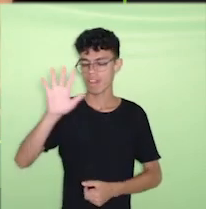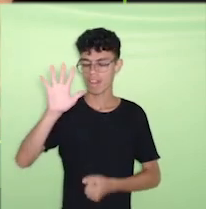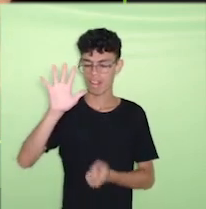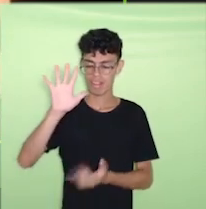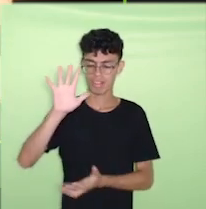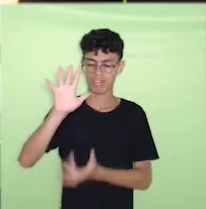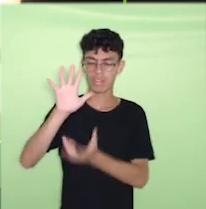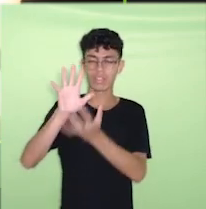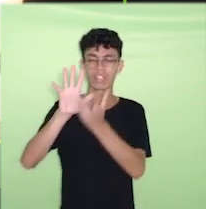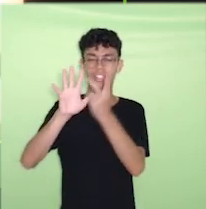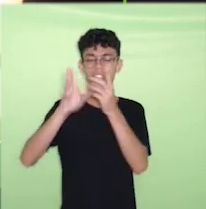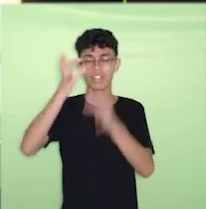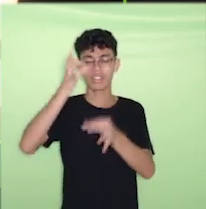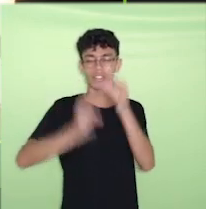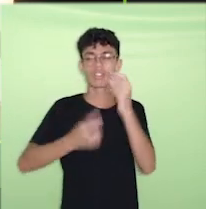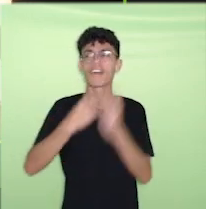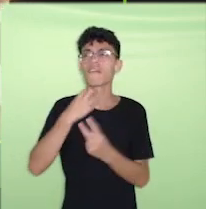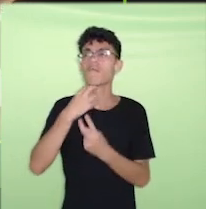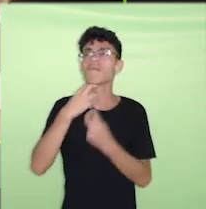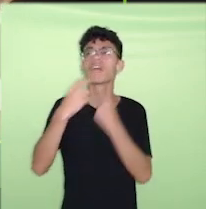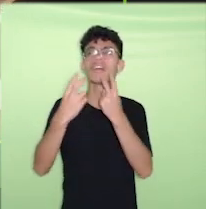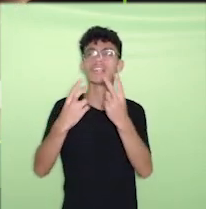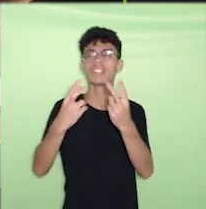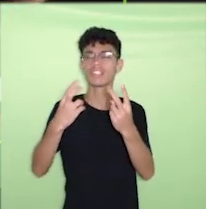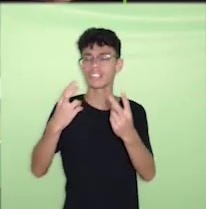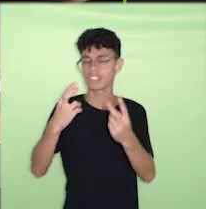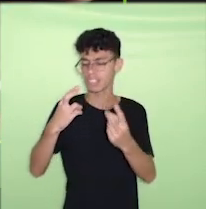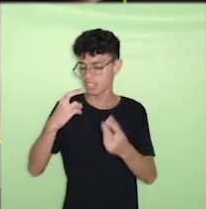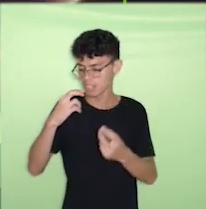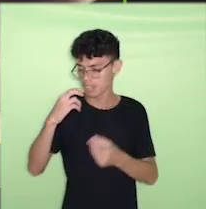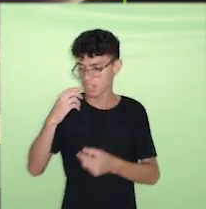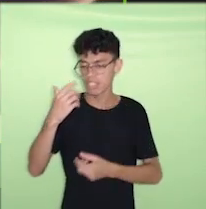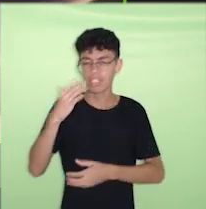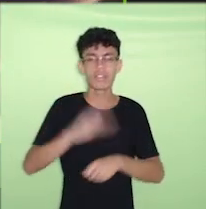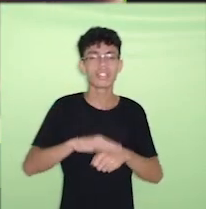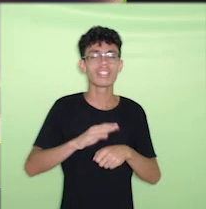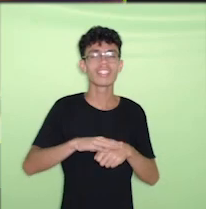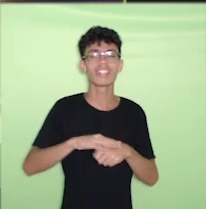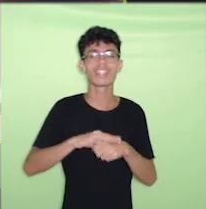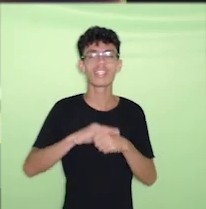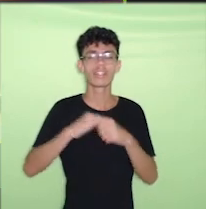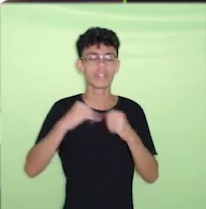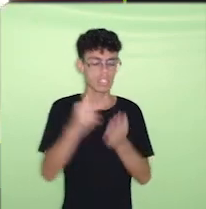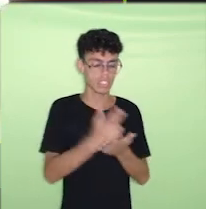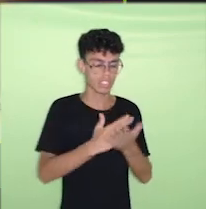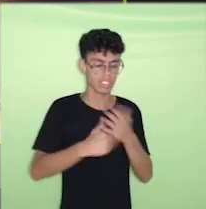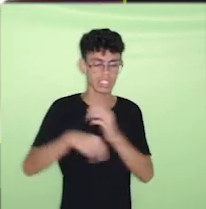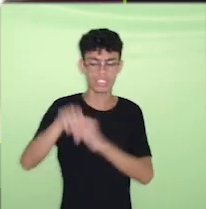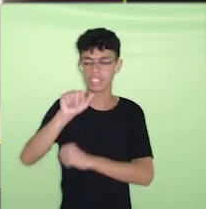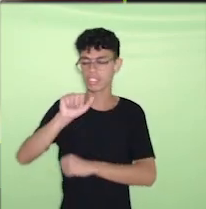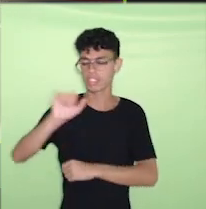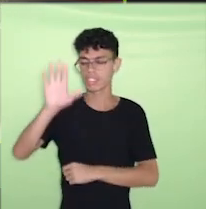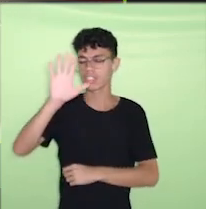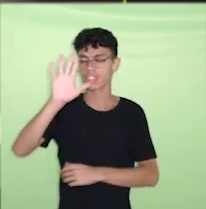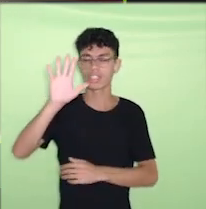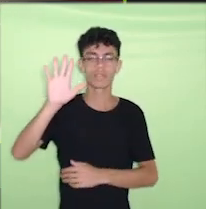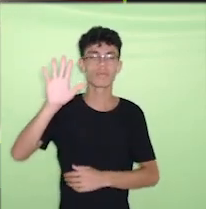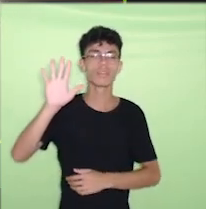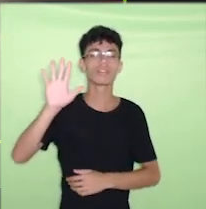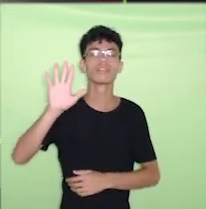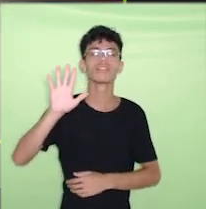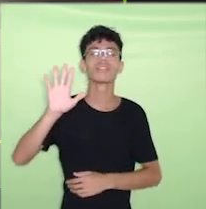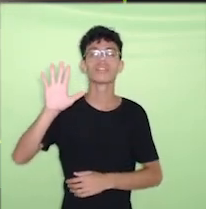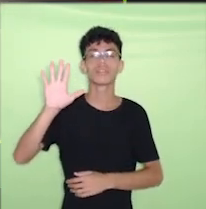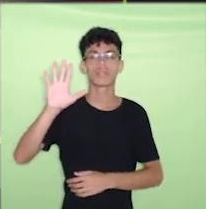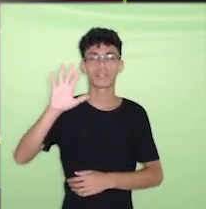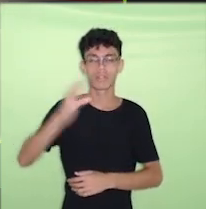souberdes o que em vós é justiça, podereis refazê-la à imagem de vossa mão, e depois, igualada,